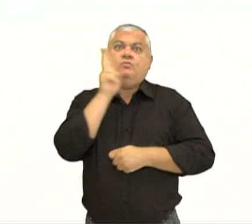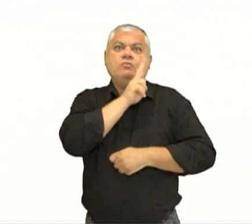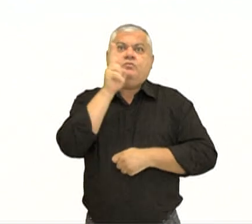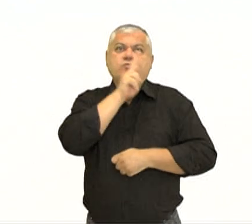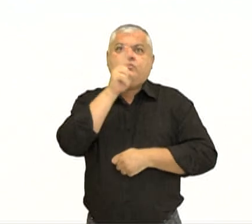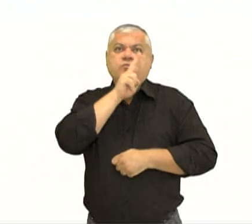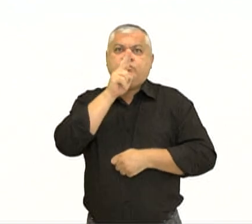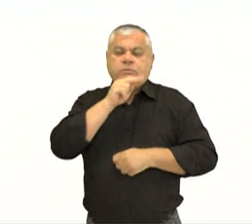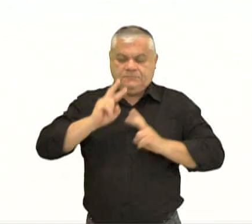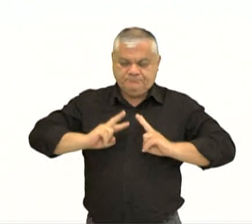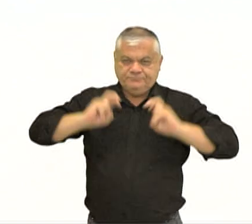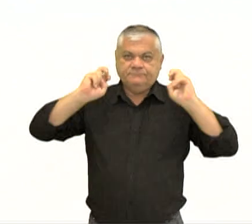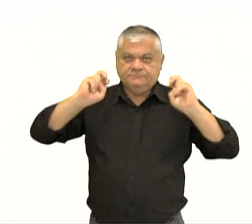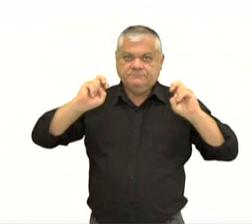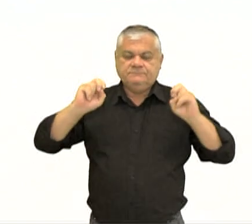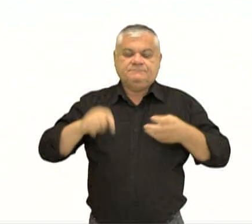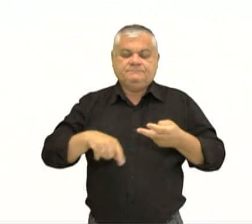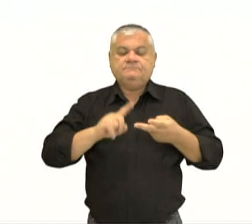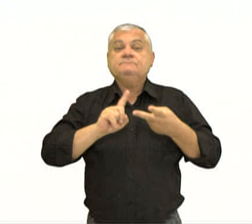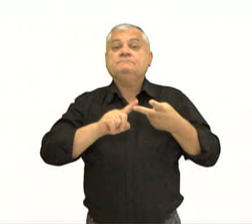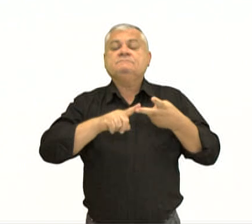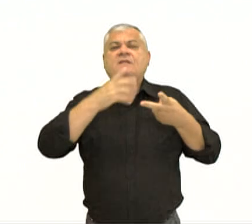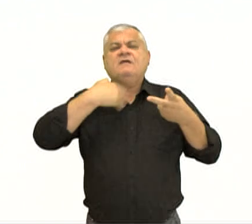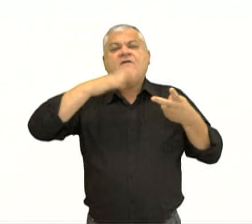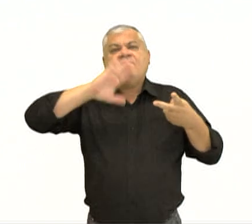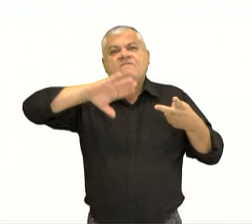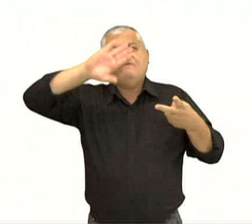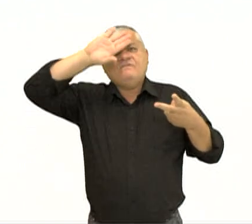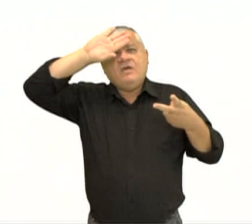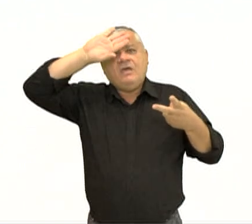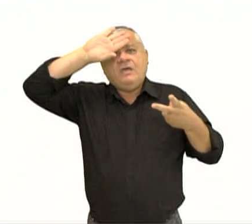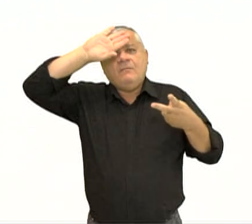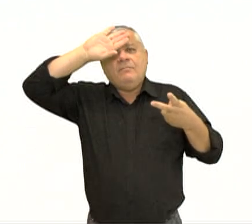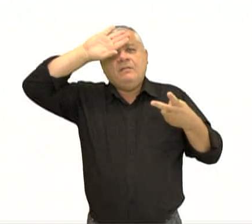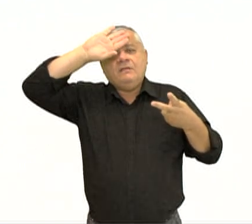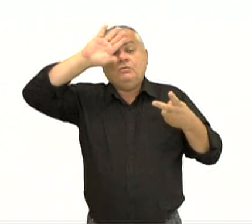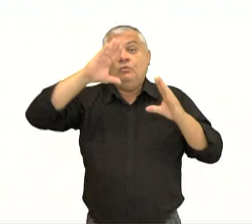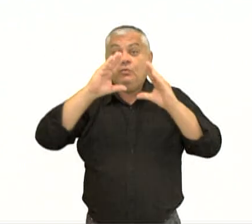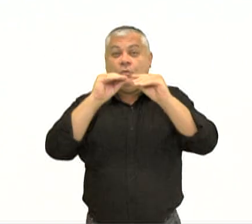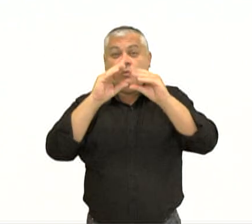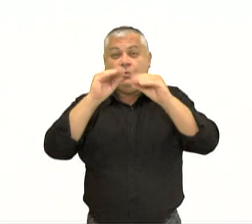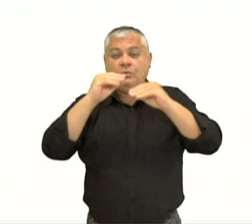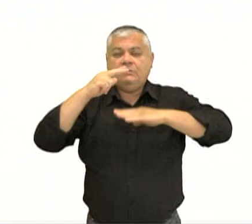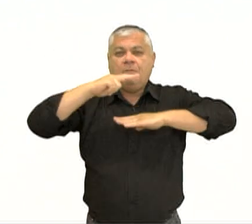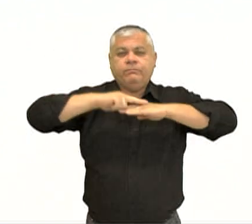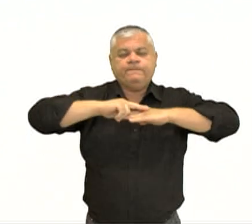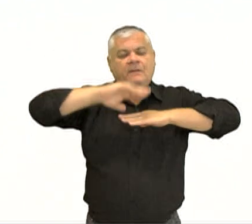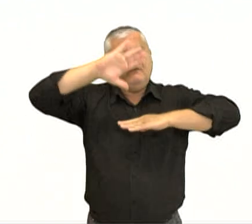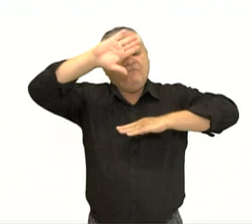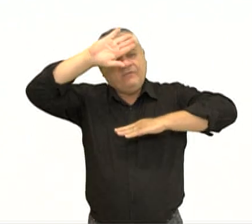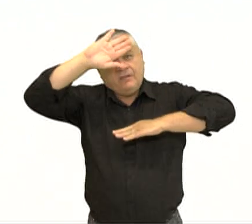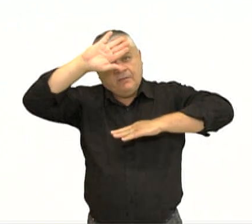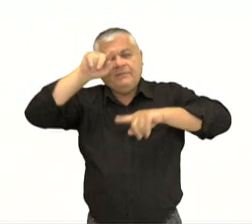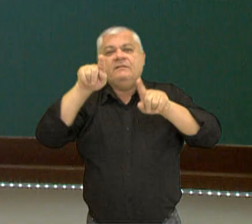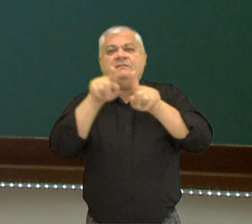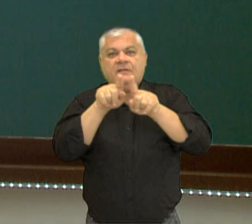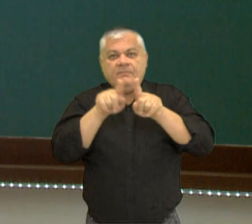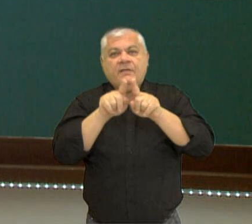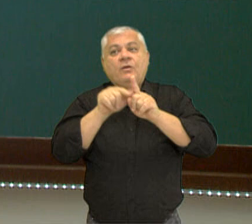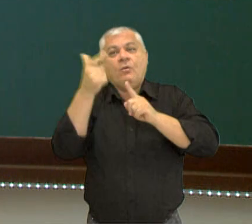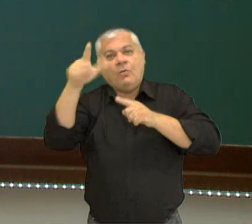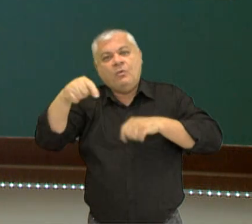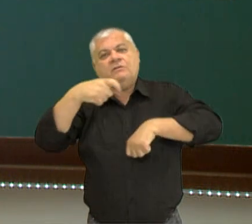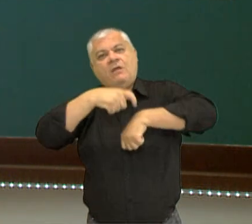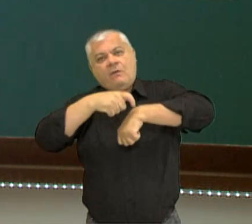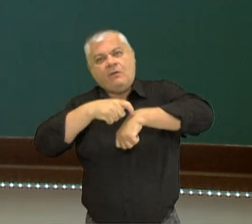né, preocupante. Febre, geralmente febre mais à noite, tá? Mas também pode acontecer em outros momentos